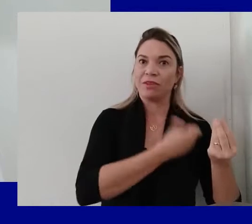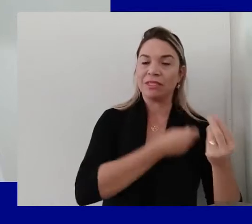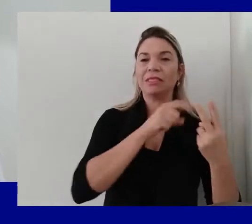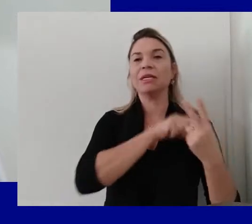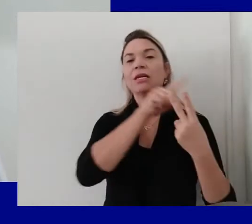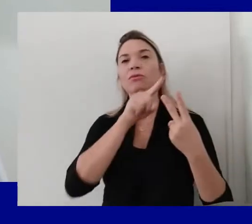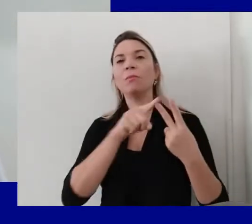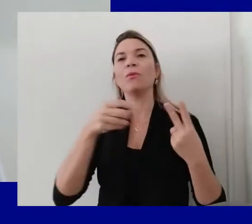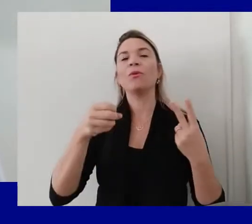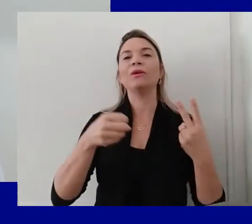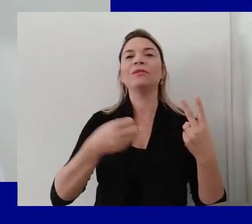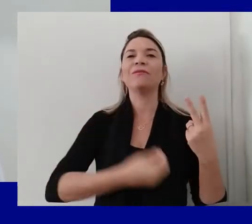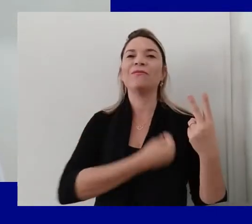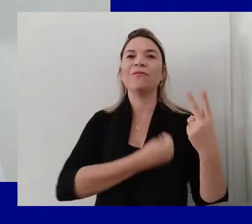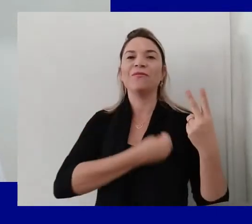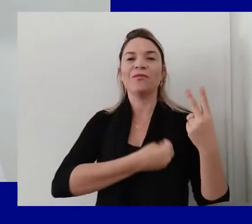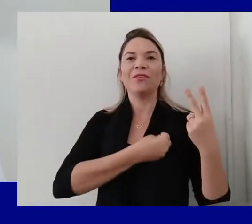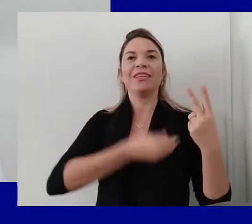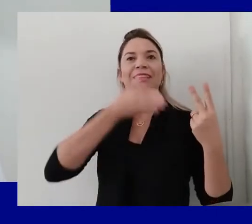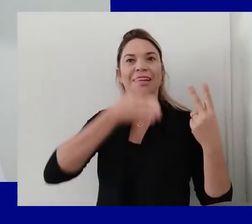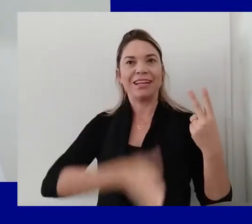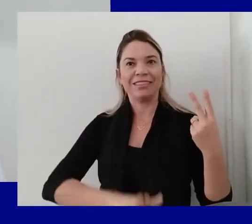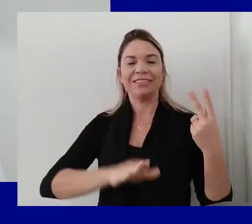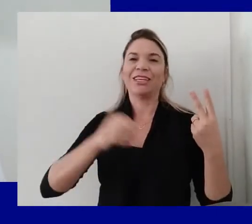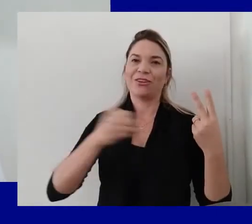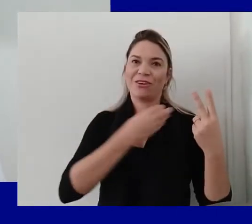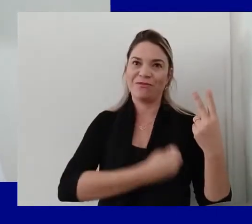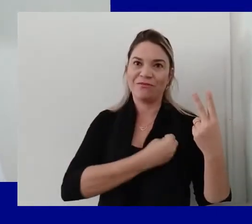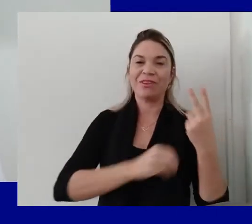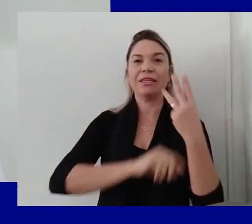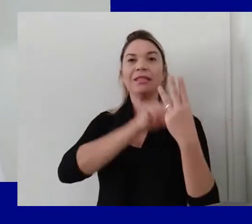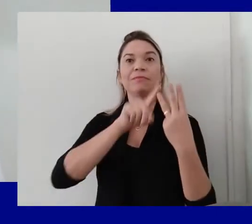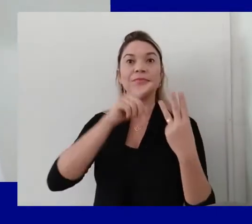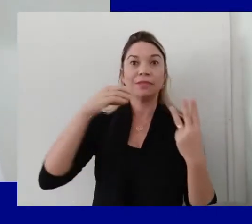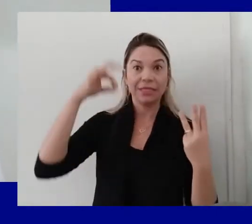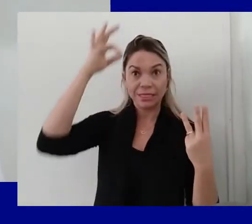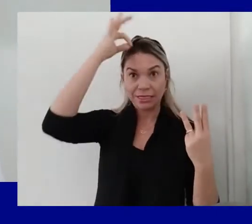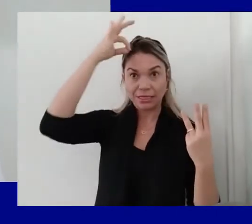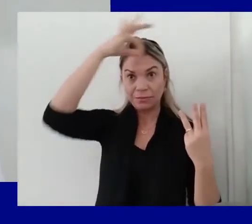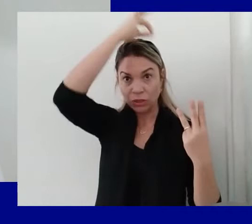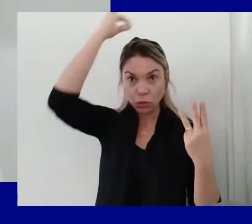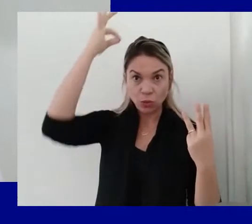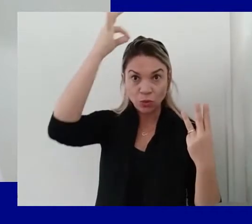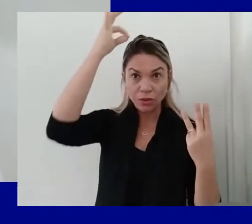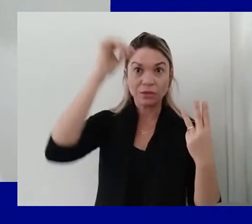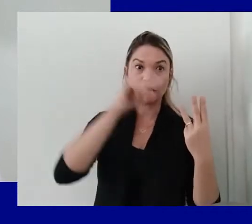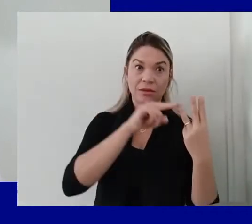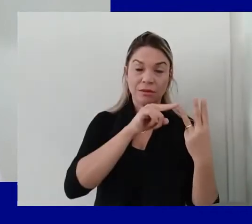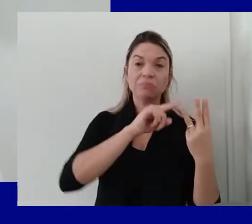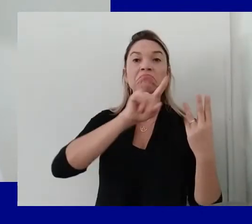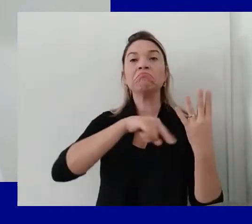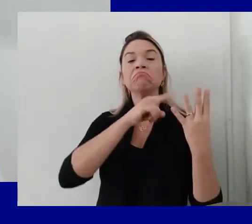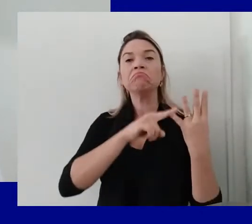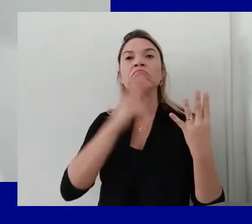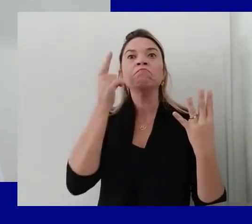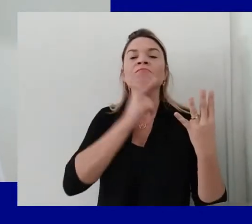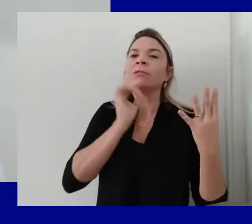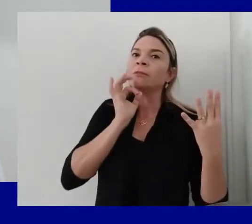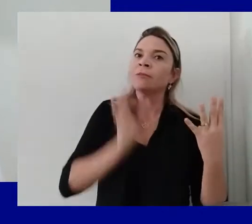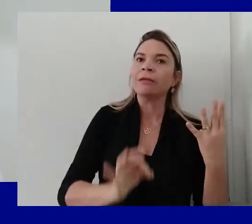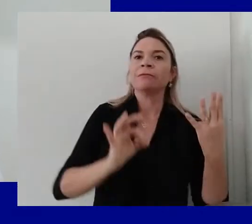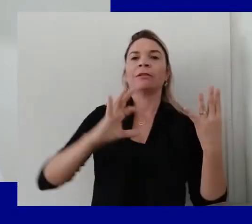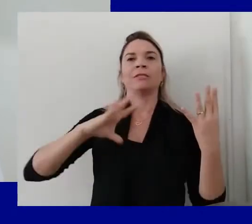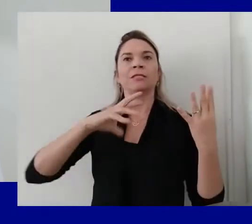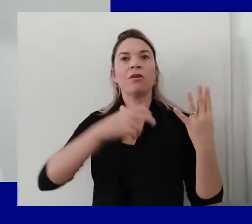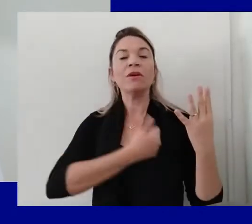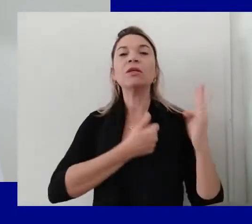também sobre o Espírito Santo. Avançamos nesse curso e estudamos sobre a certeza da salvação. E concluímos a